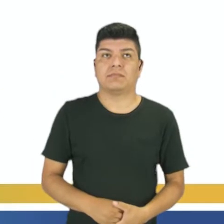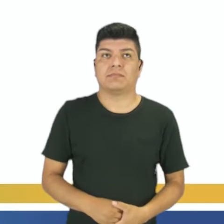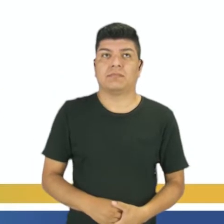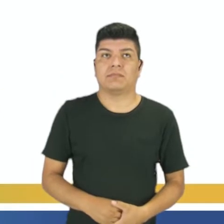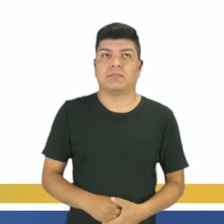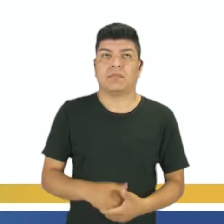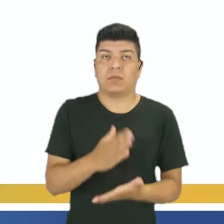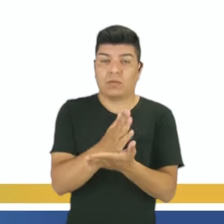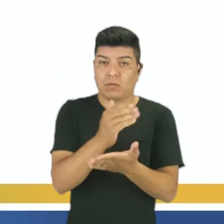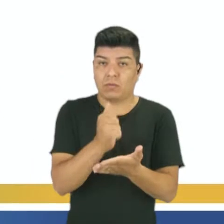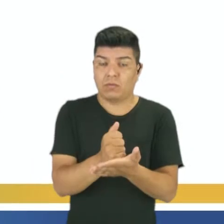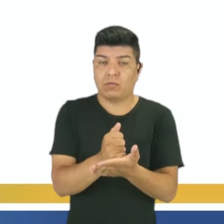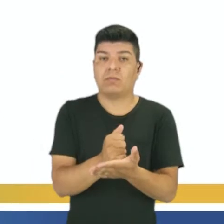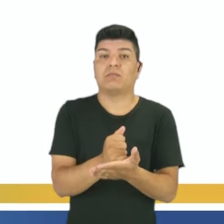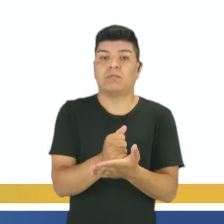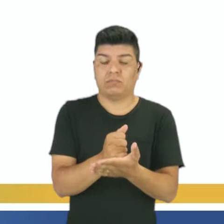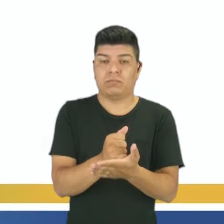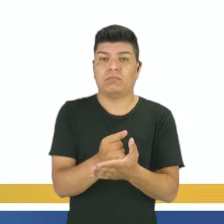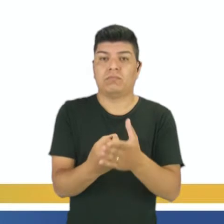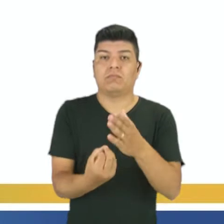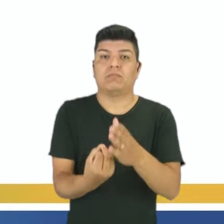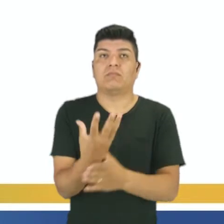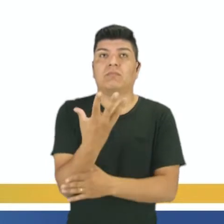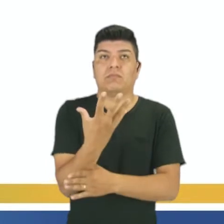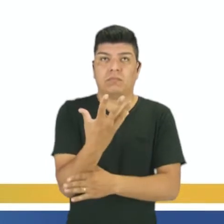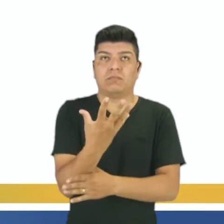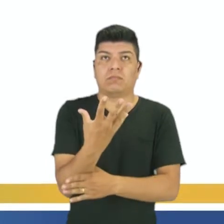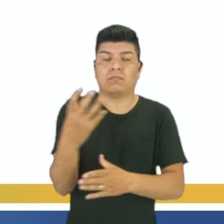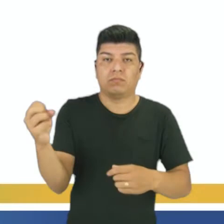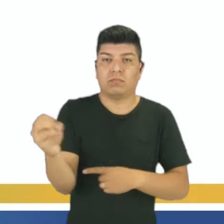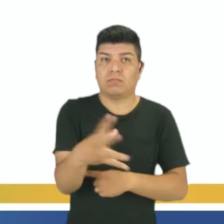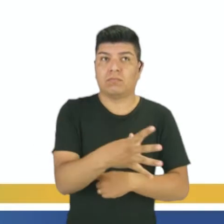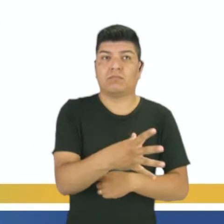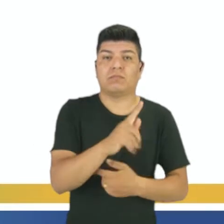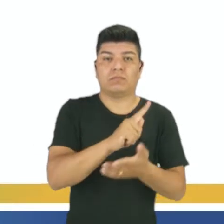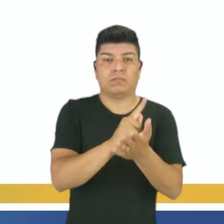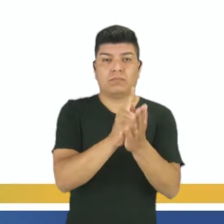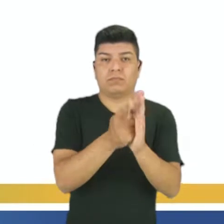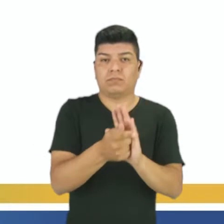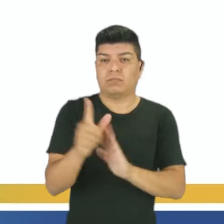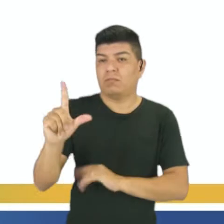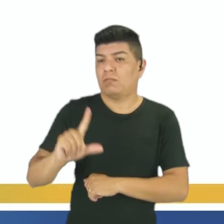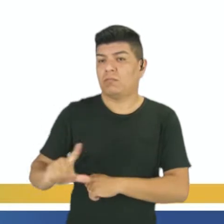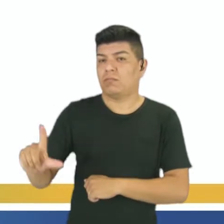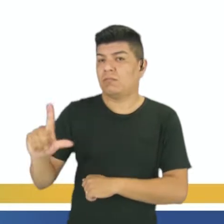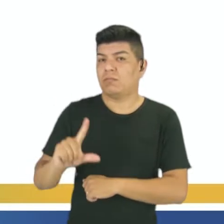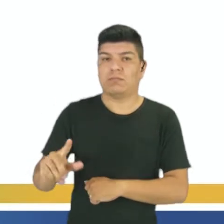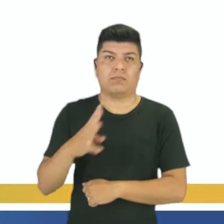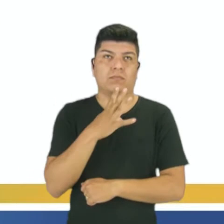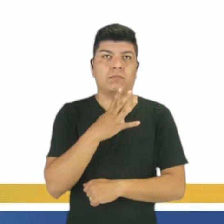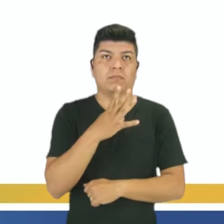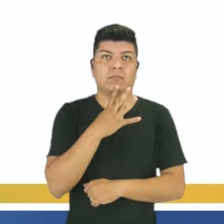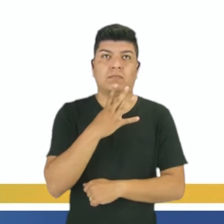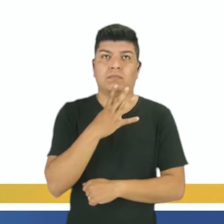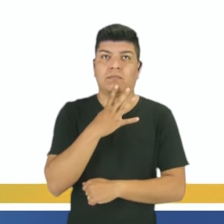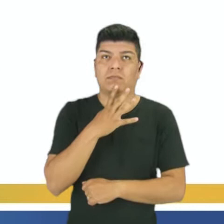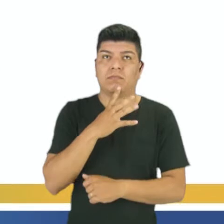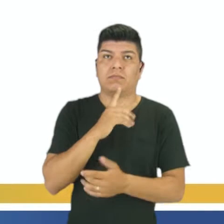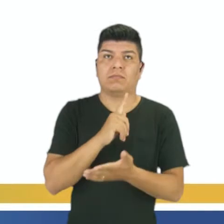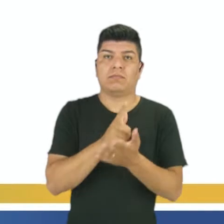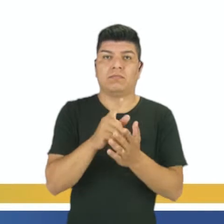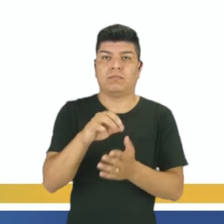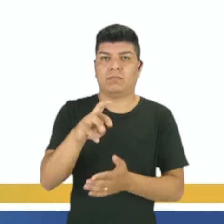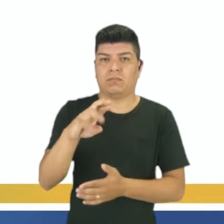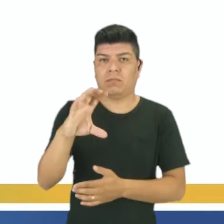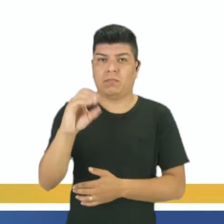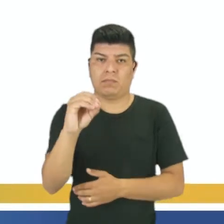Como subdivisão, né, da concepção moderna dos gêneros literários que a gente já conhece, o gênero